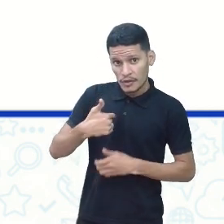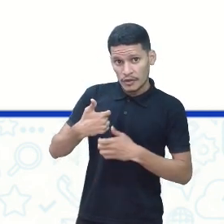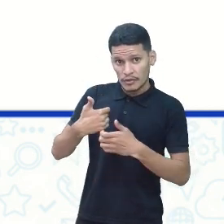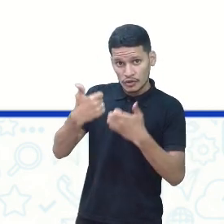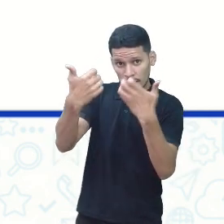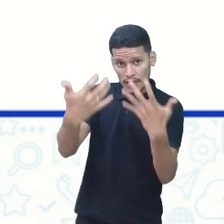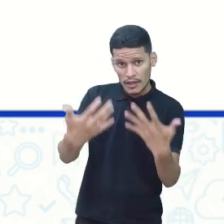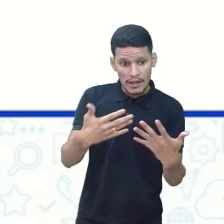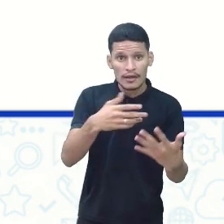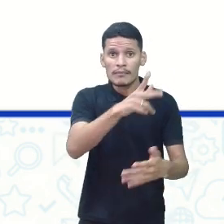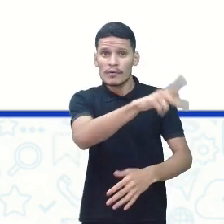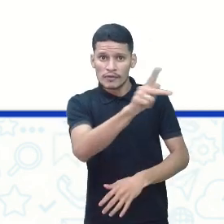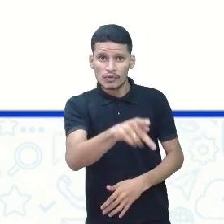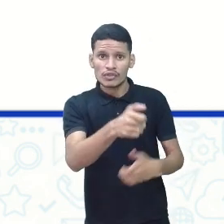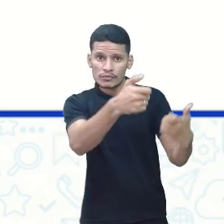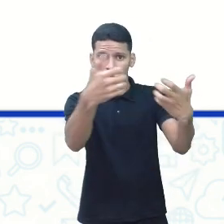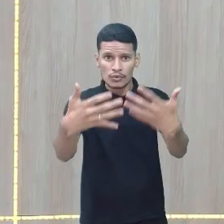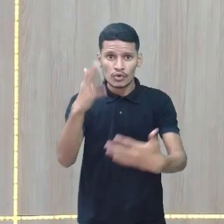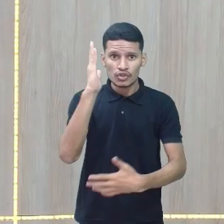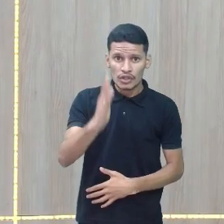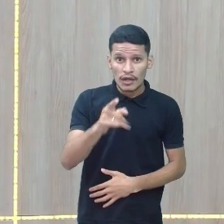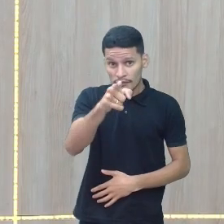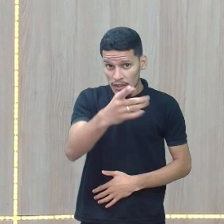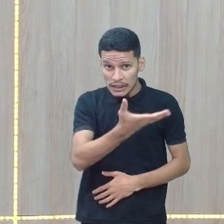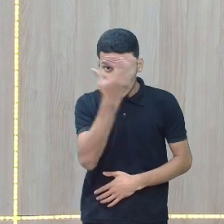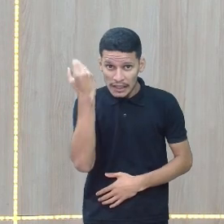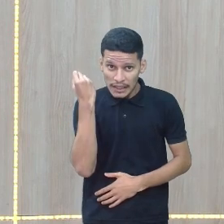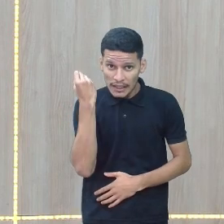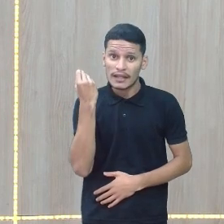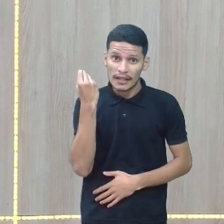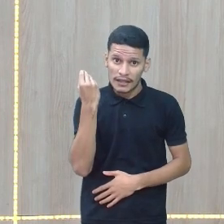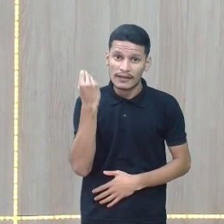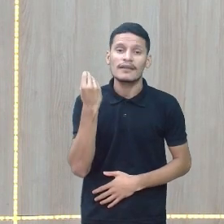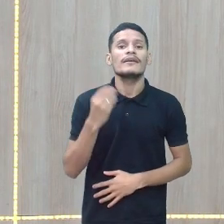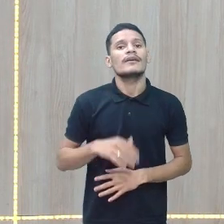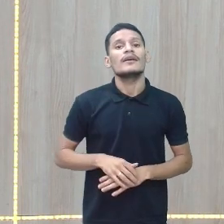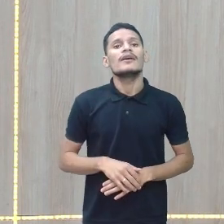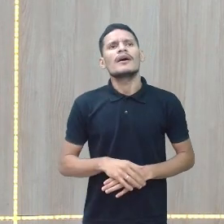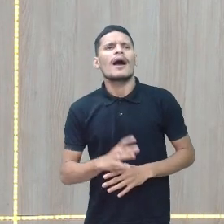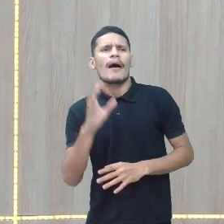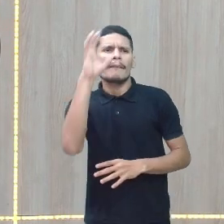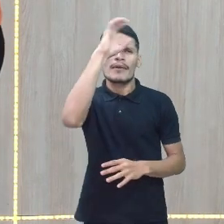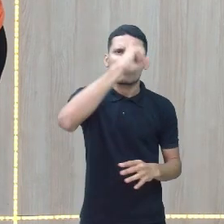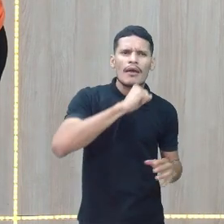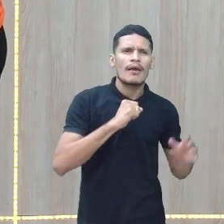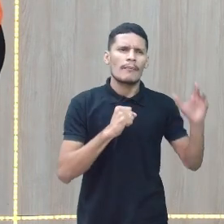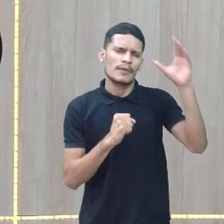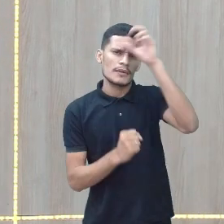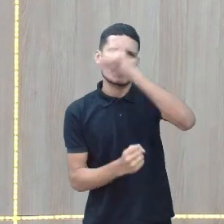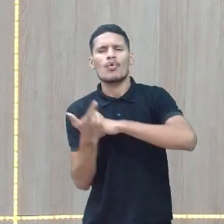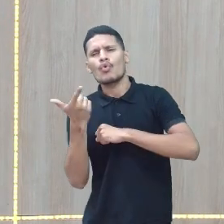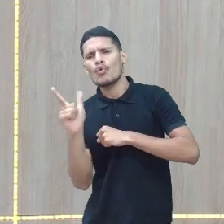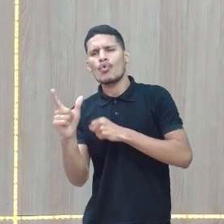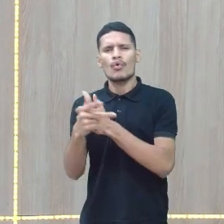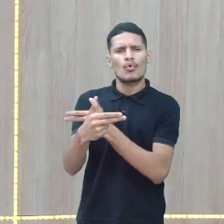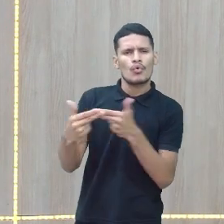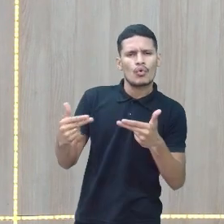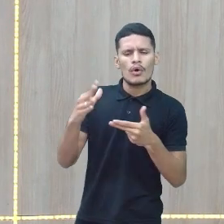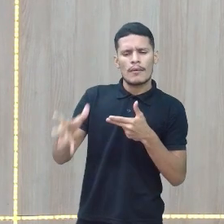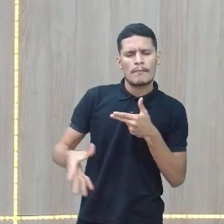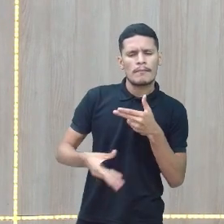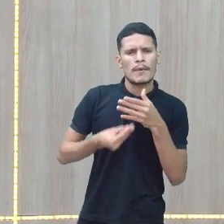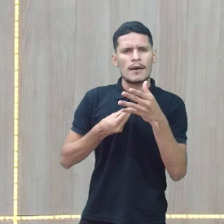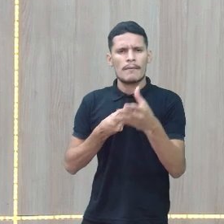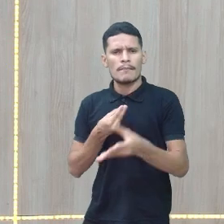com vocês? Vocês de repente esqueceram, não é? Aprenderam outras coisas,